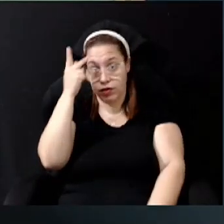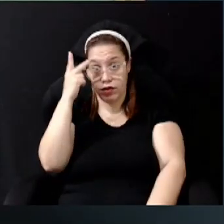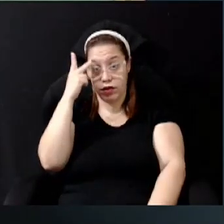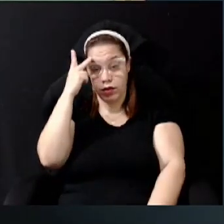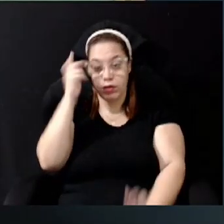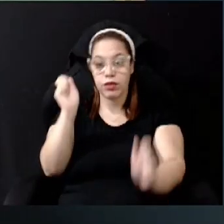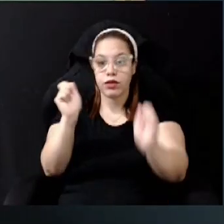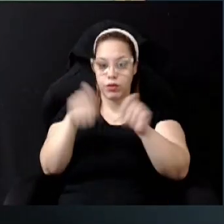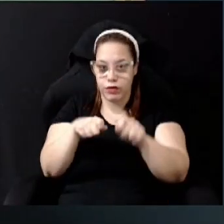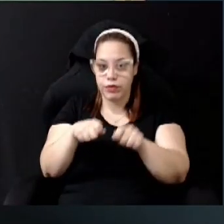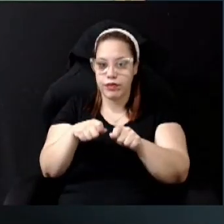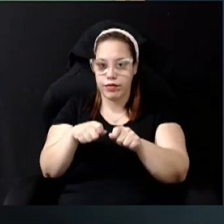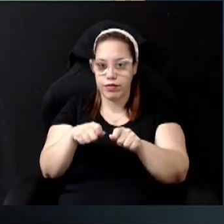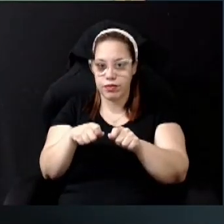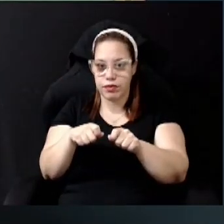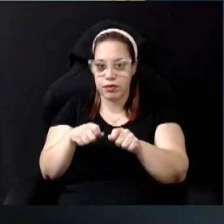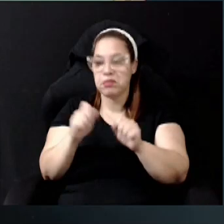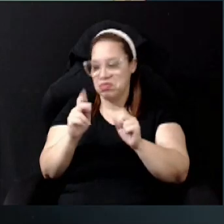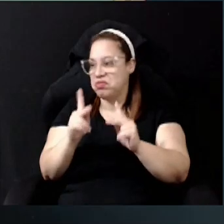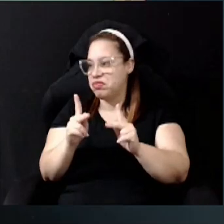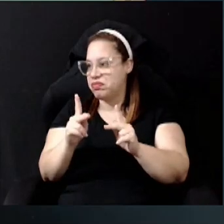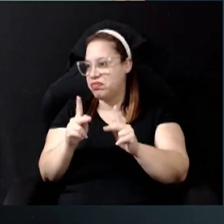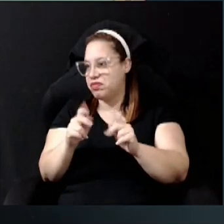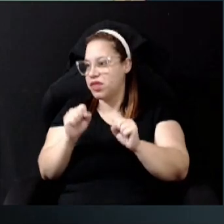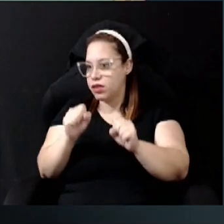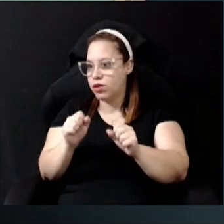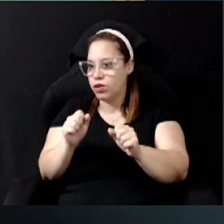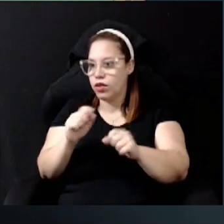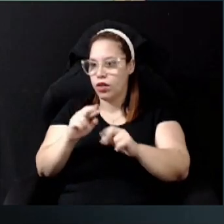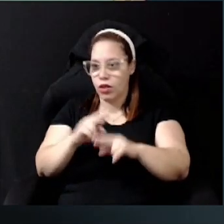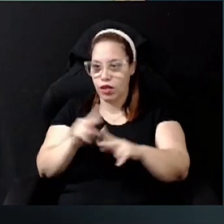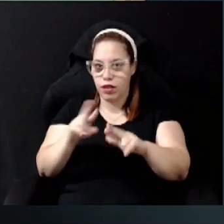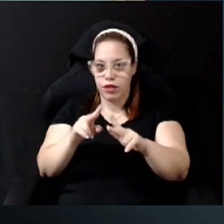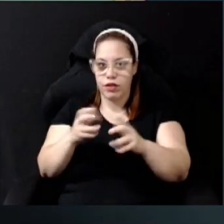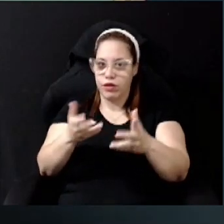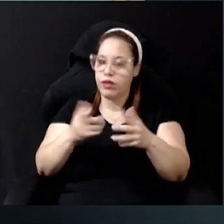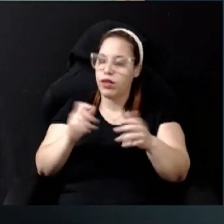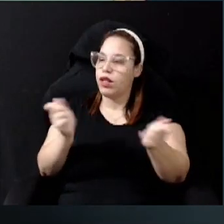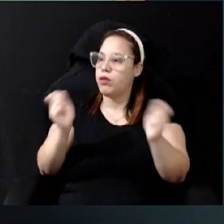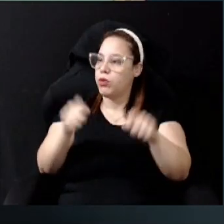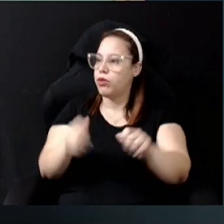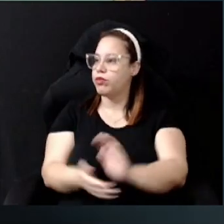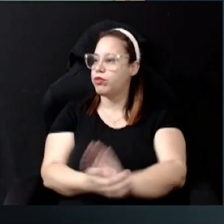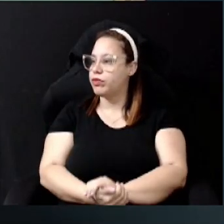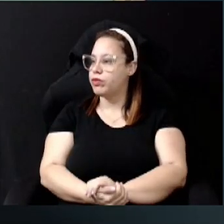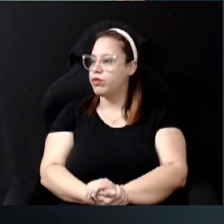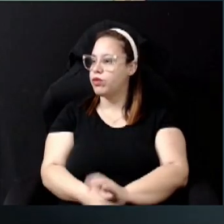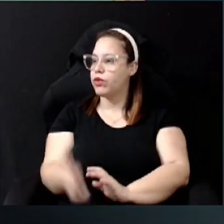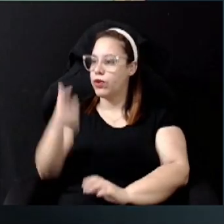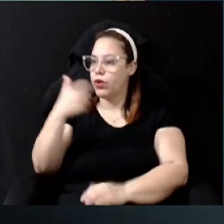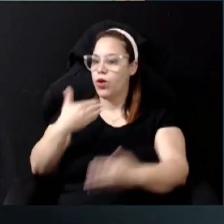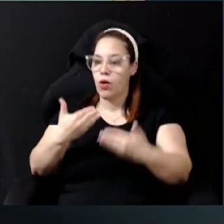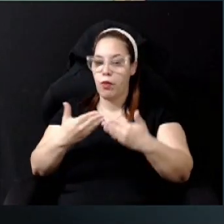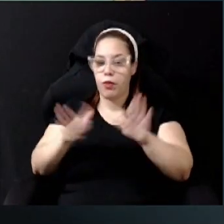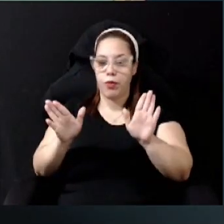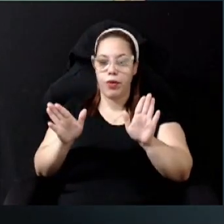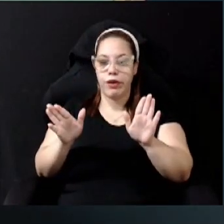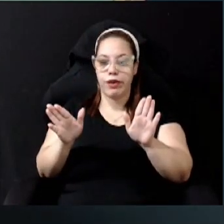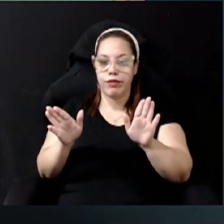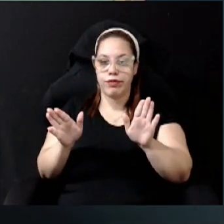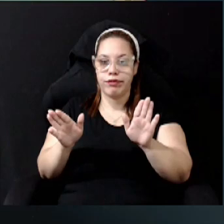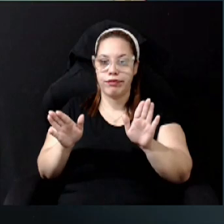e dá para fazer, e a gente pode fazer diferente, e a gente tem essas possibilidades. Eu quero ser uma pessoa que abra portas.